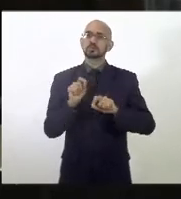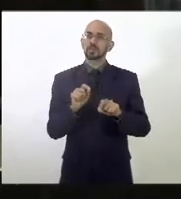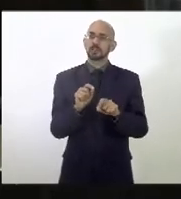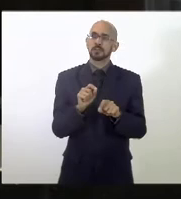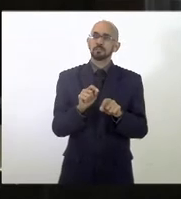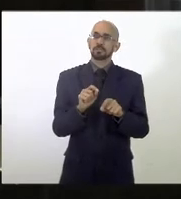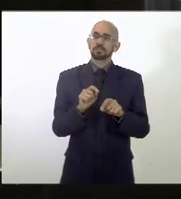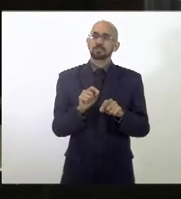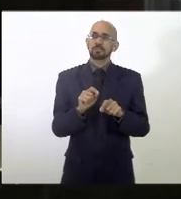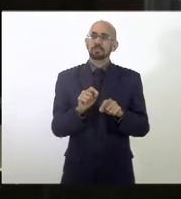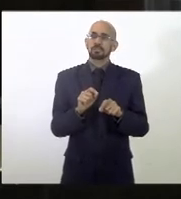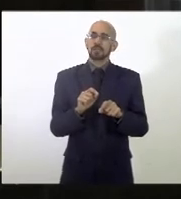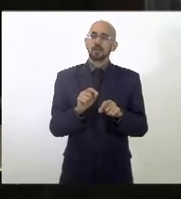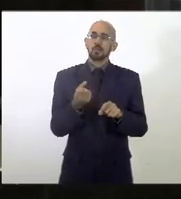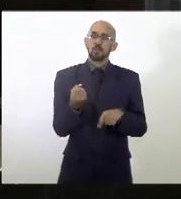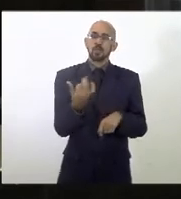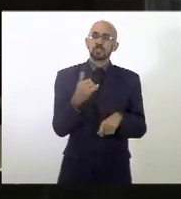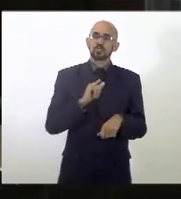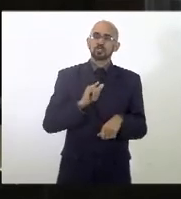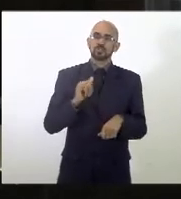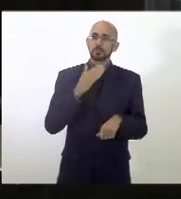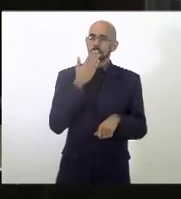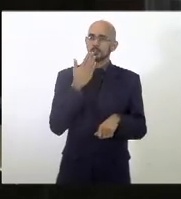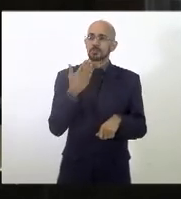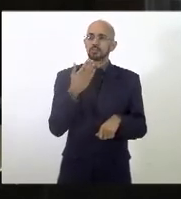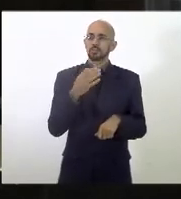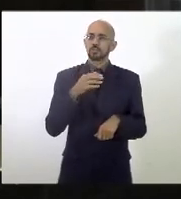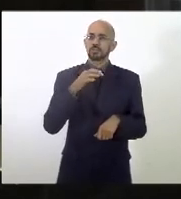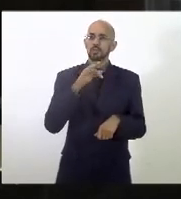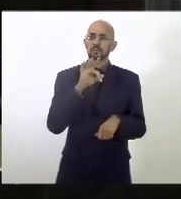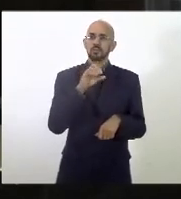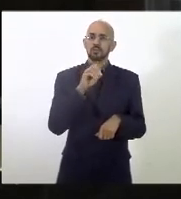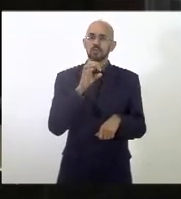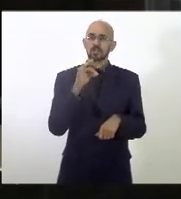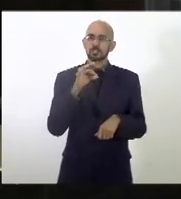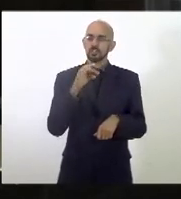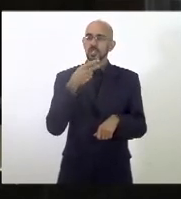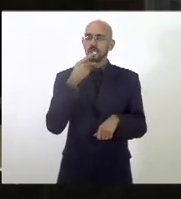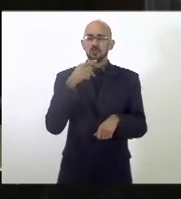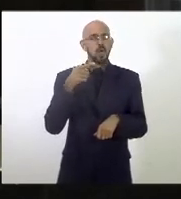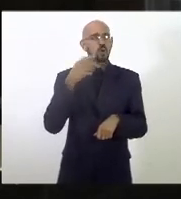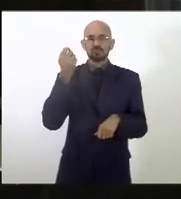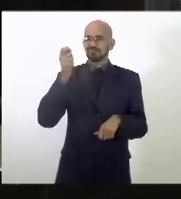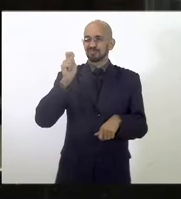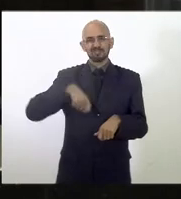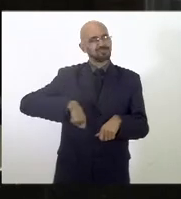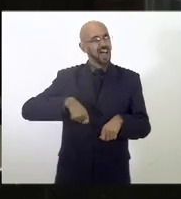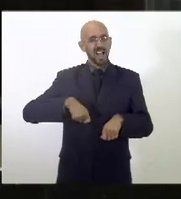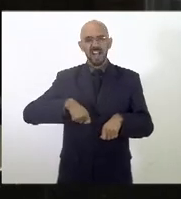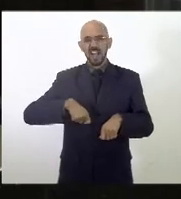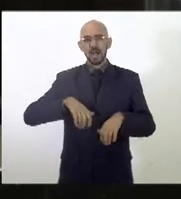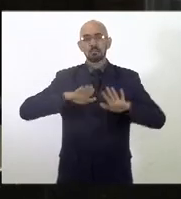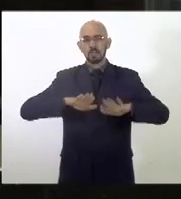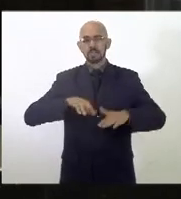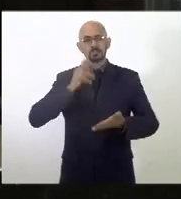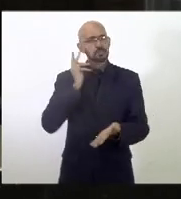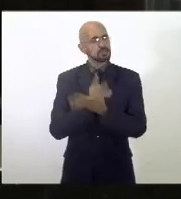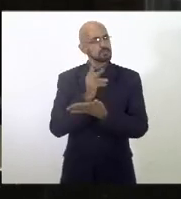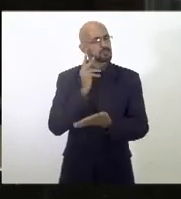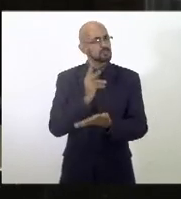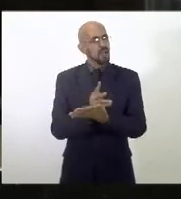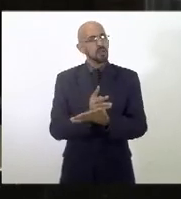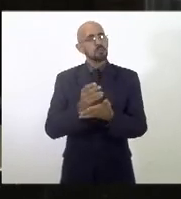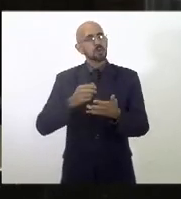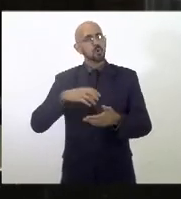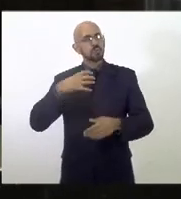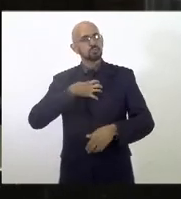que a gente veio trazer para o deputado foi o Forte. Na mesma hora, ele disse assim: Sérgio, isso não dá. Mas há sempre, de uma maneira democrática, sempre de